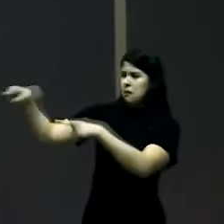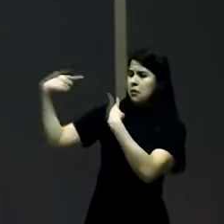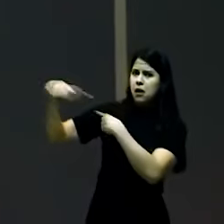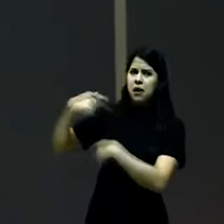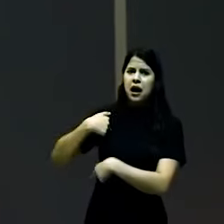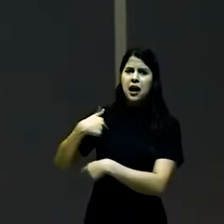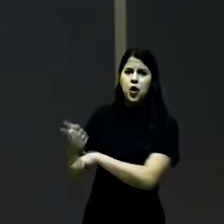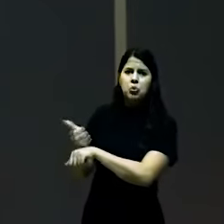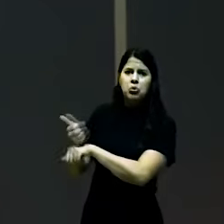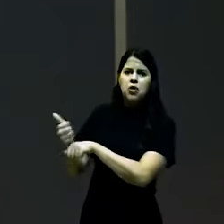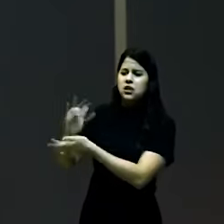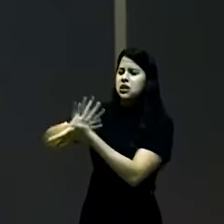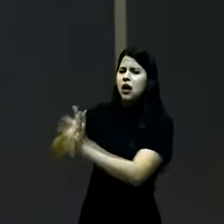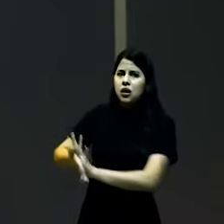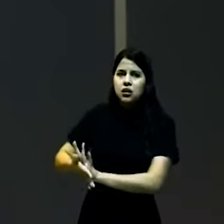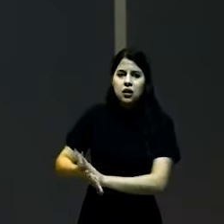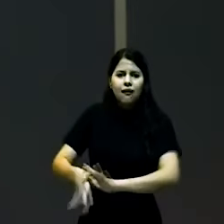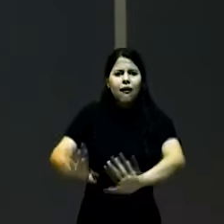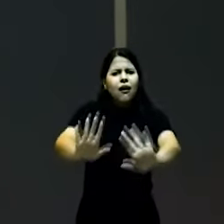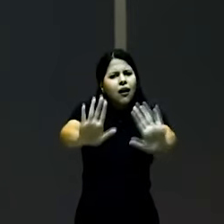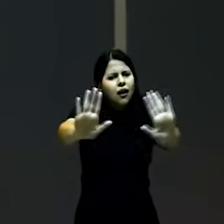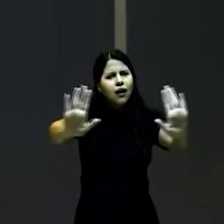profissionalmente. Ei,